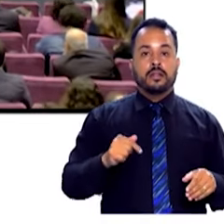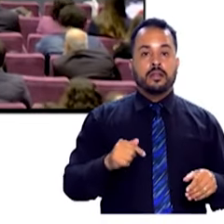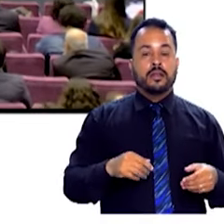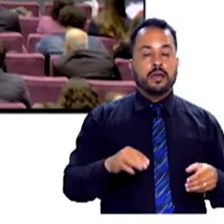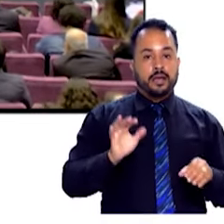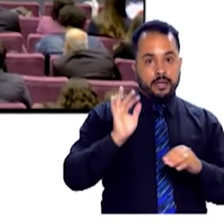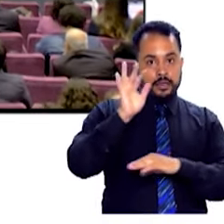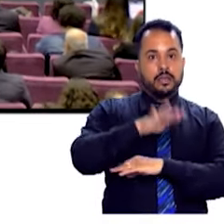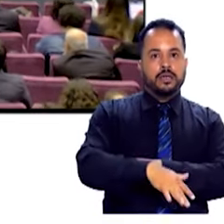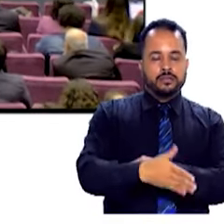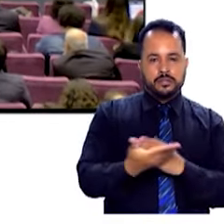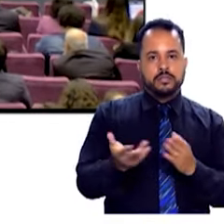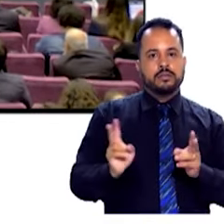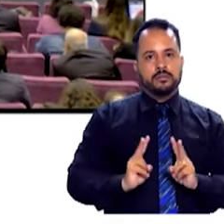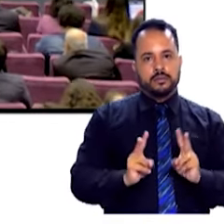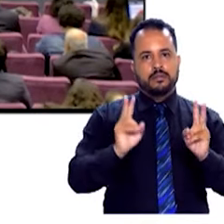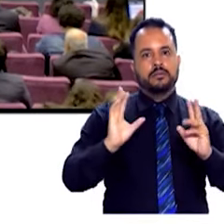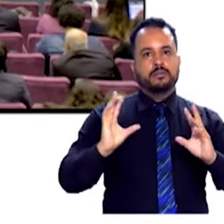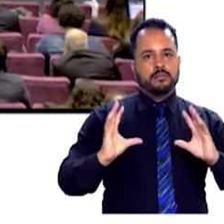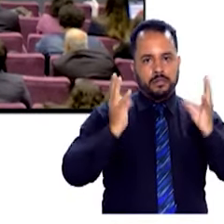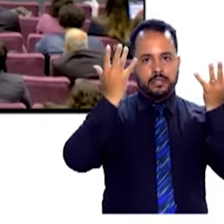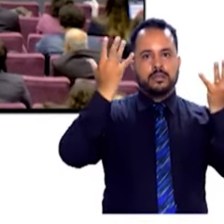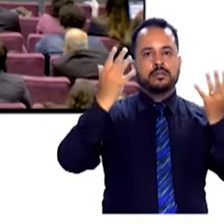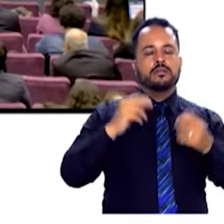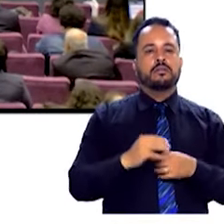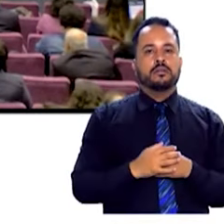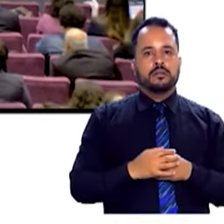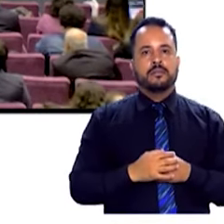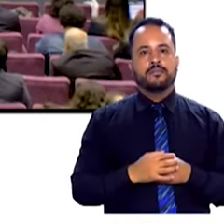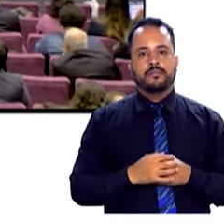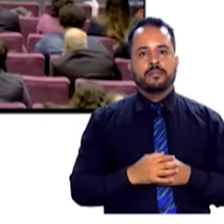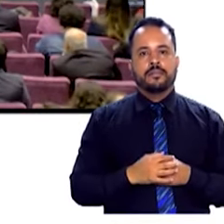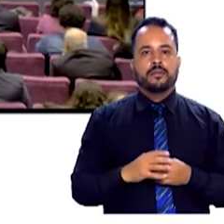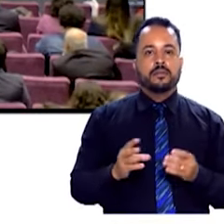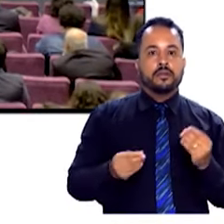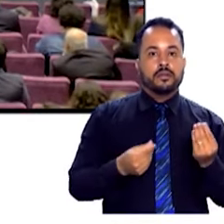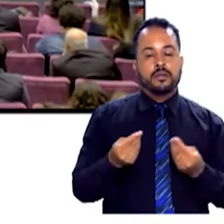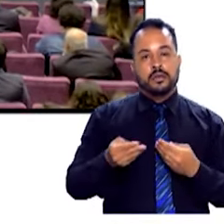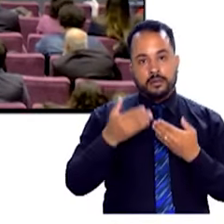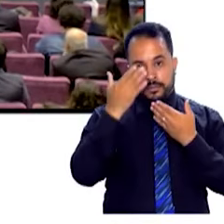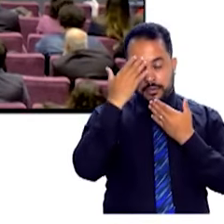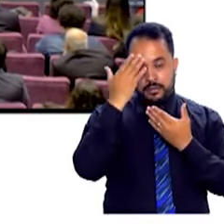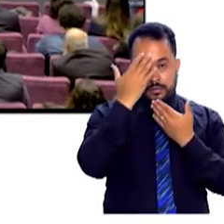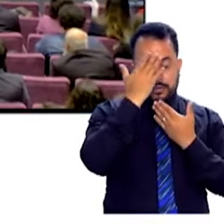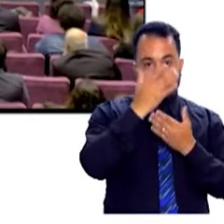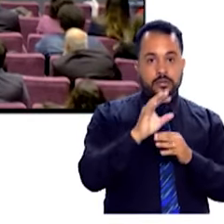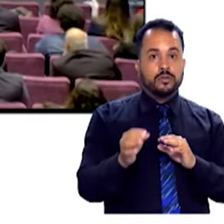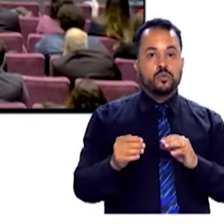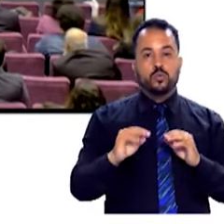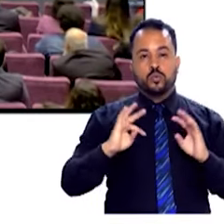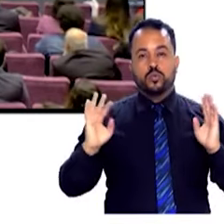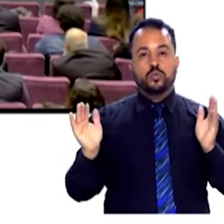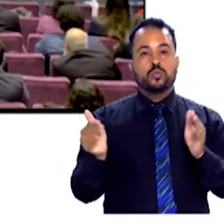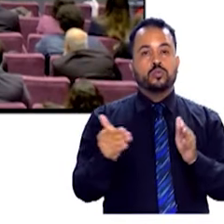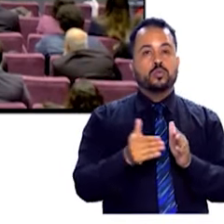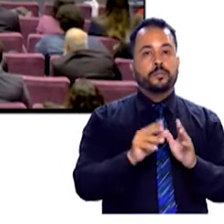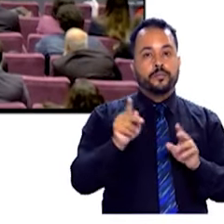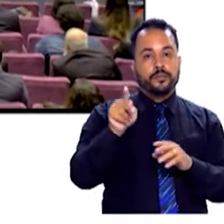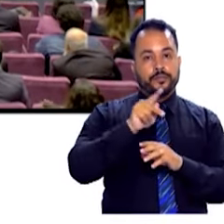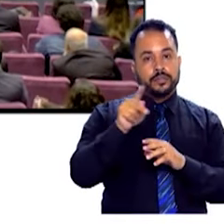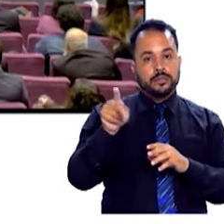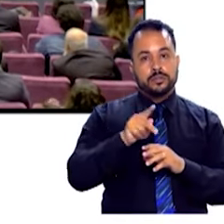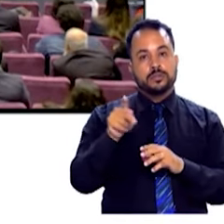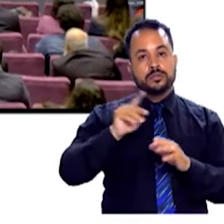estaremos aqui dando continuidade ao evento eh e agradecer sobretudo aos professores